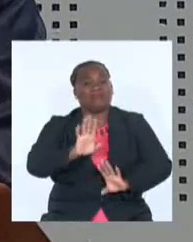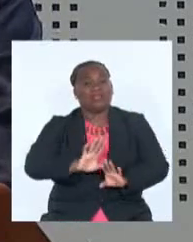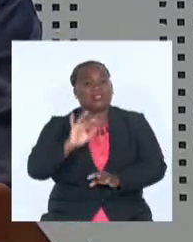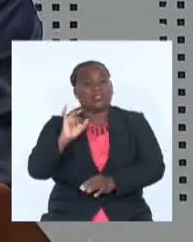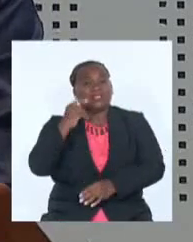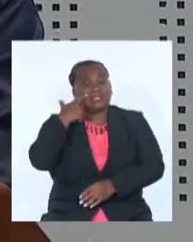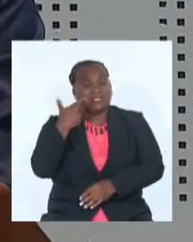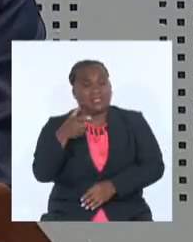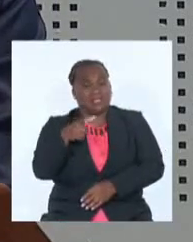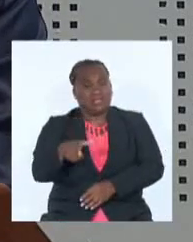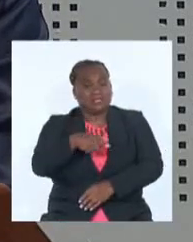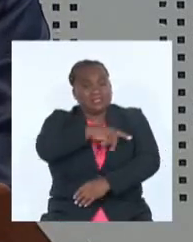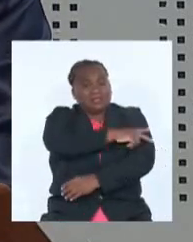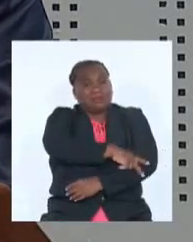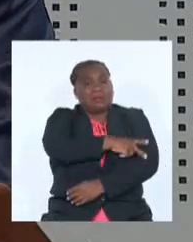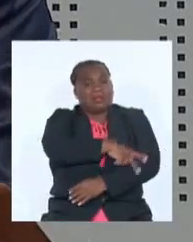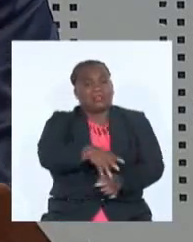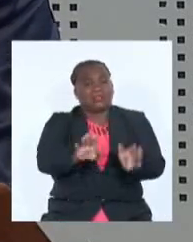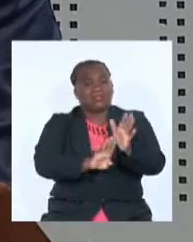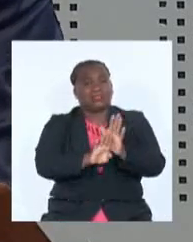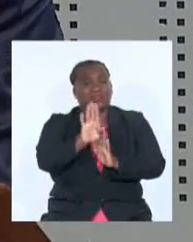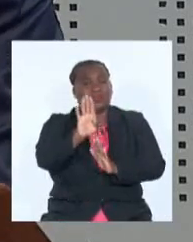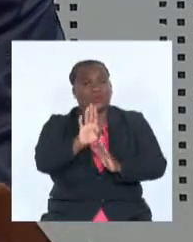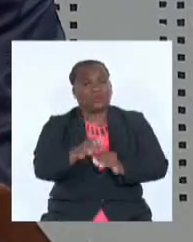los países en desarrollo,